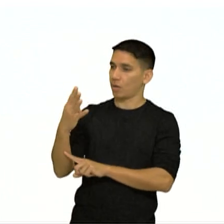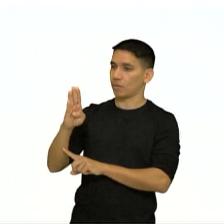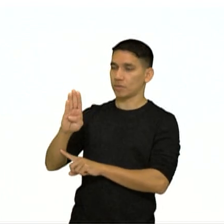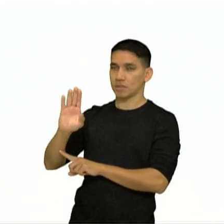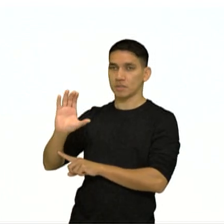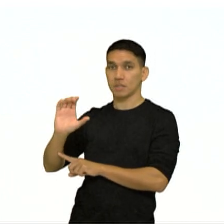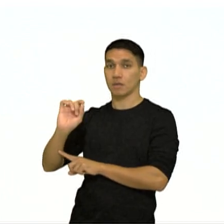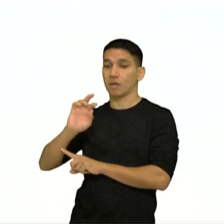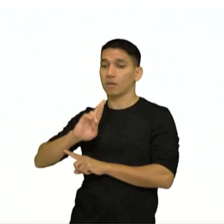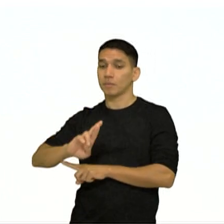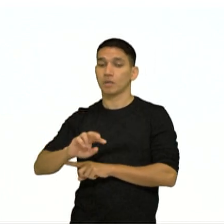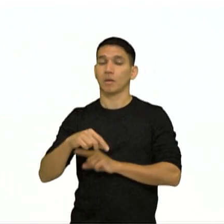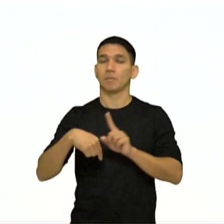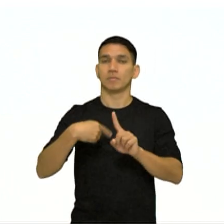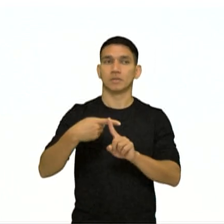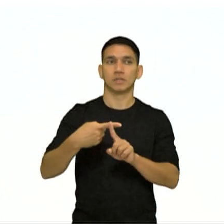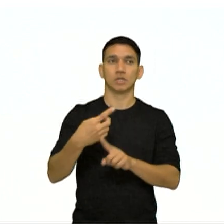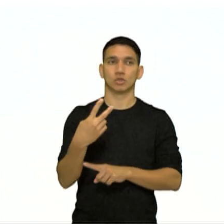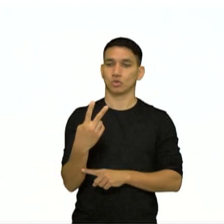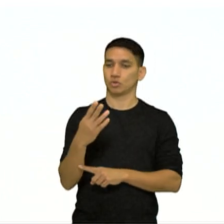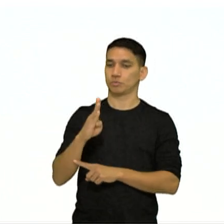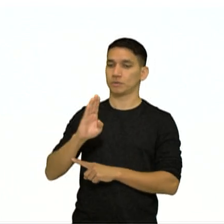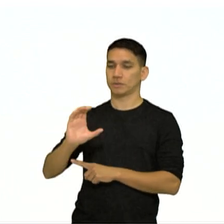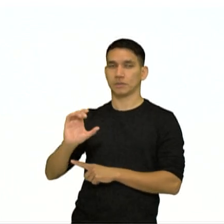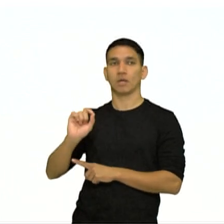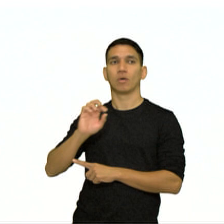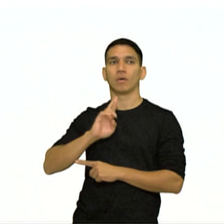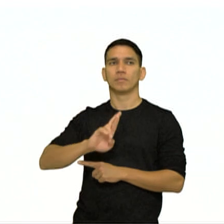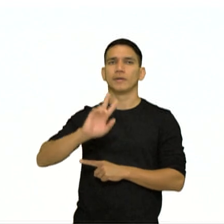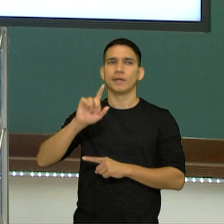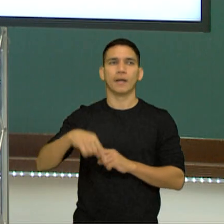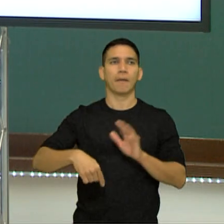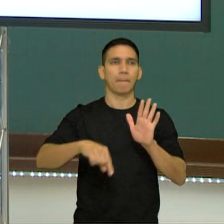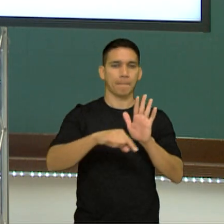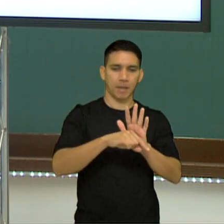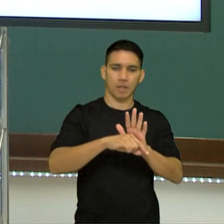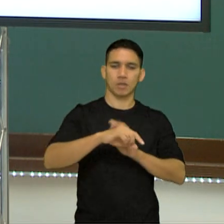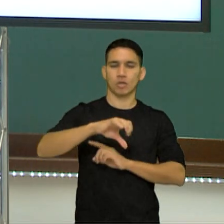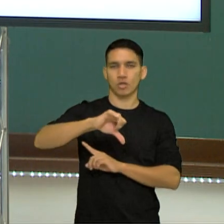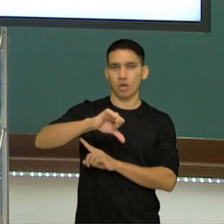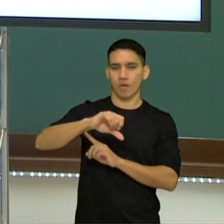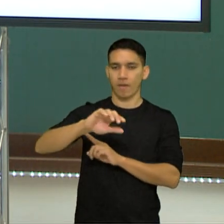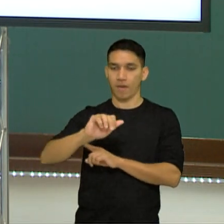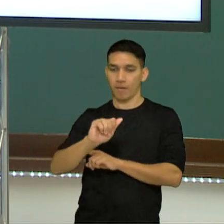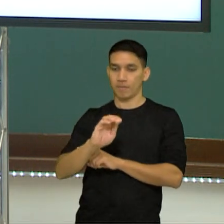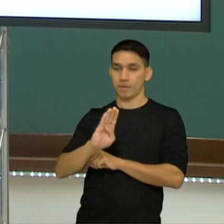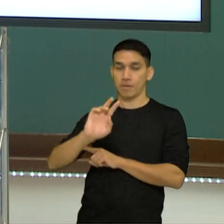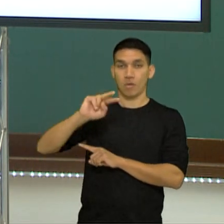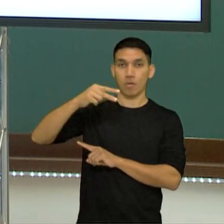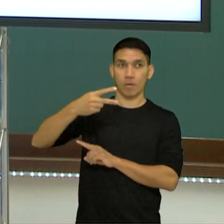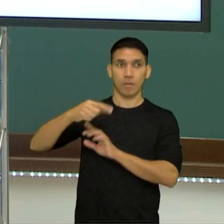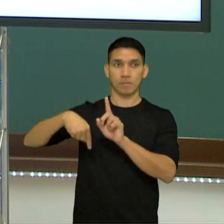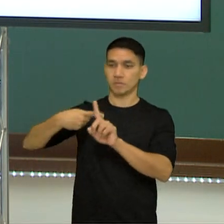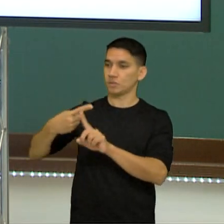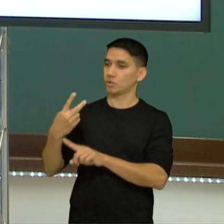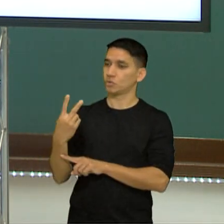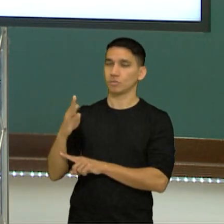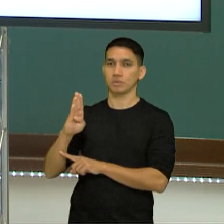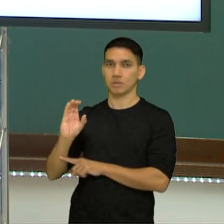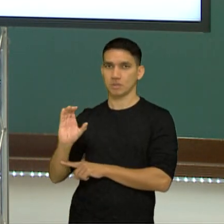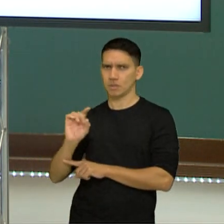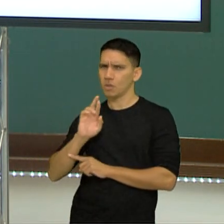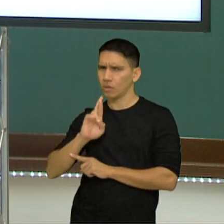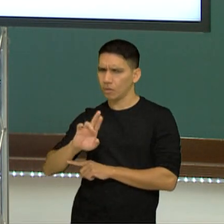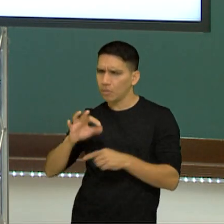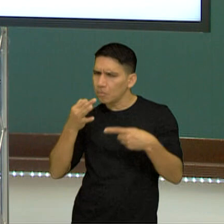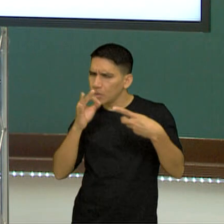2 PC Oi tá ficou como menos nove água AB ao quadrado mais dois desse então